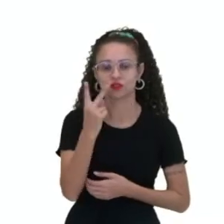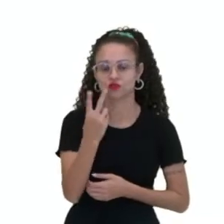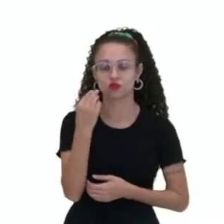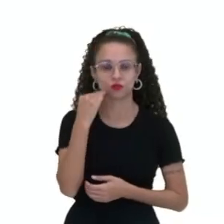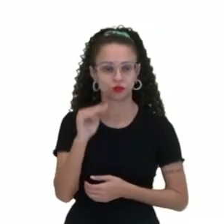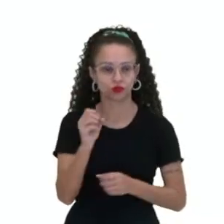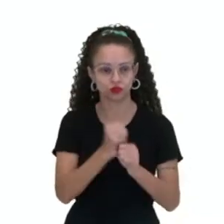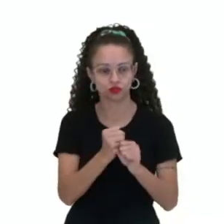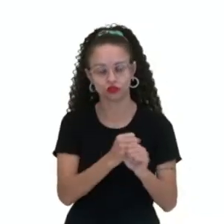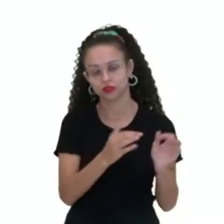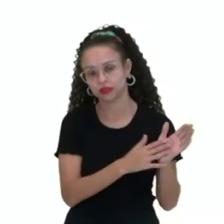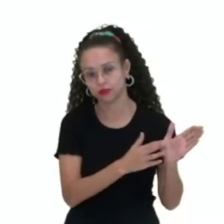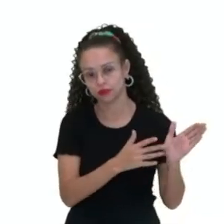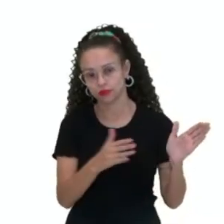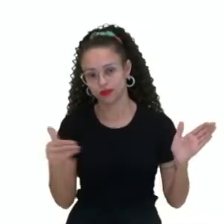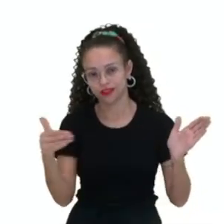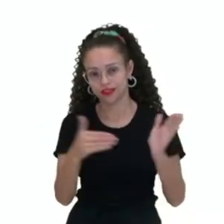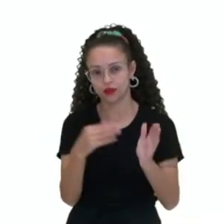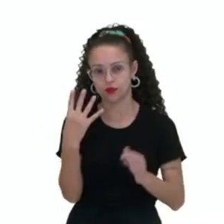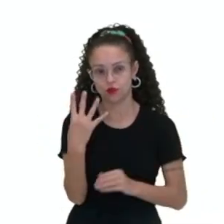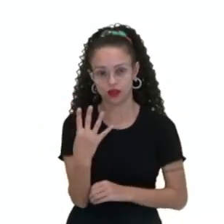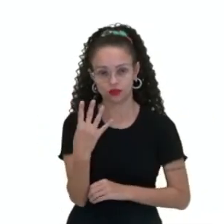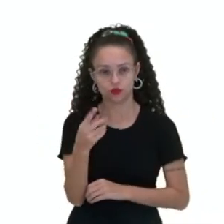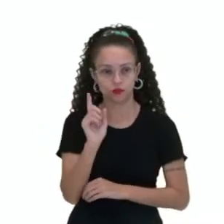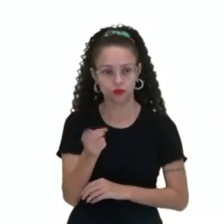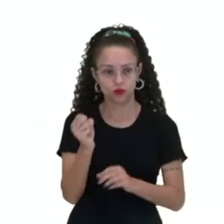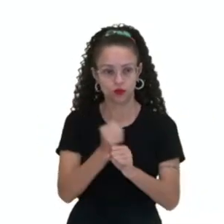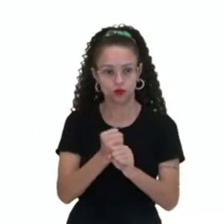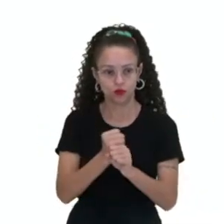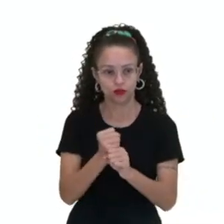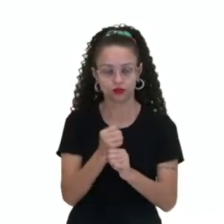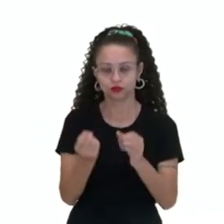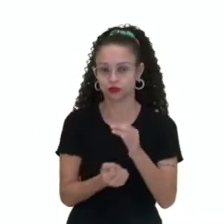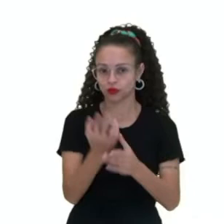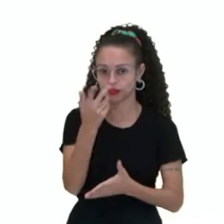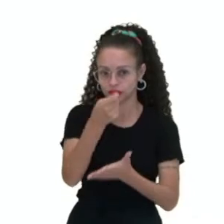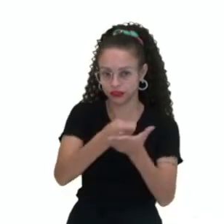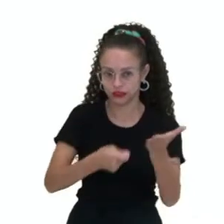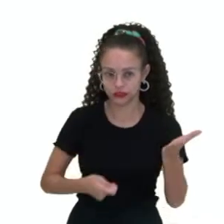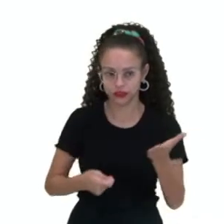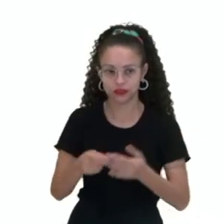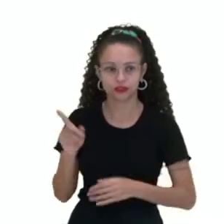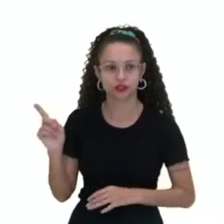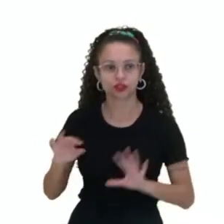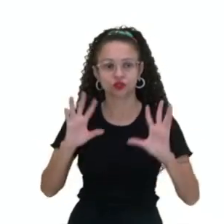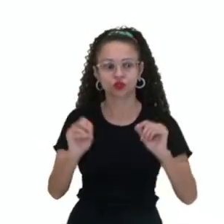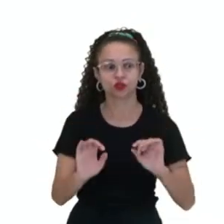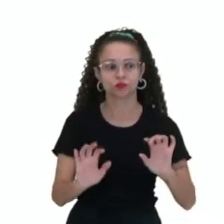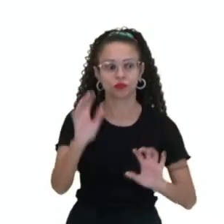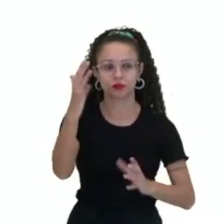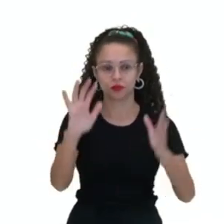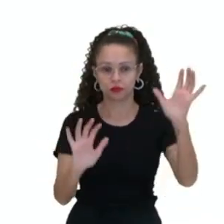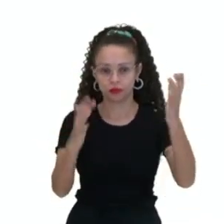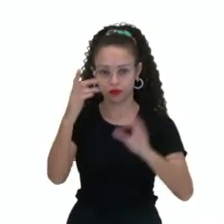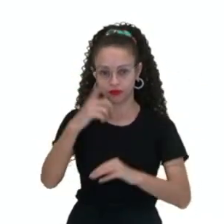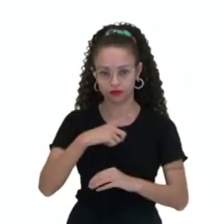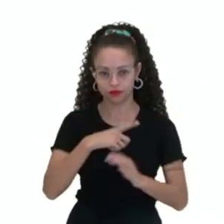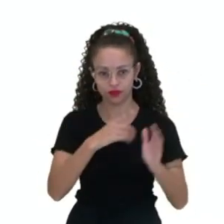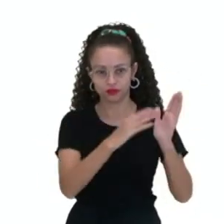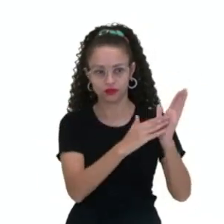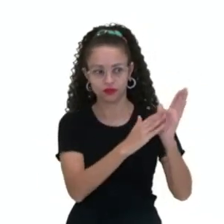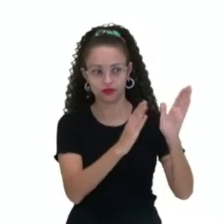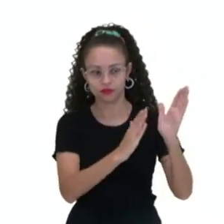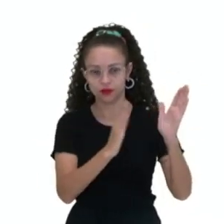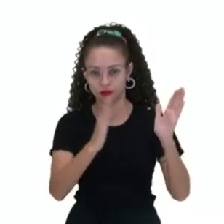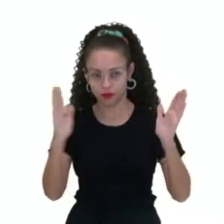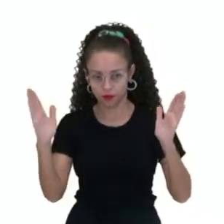anos até cerca de 4.000, 3.500, com a invenção da escrita. Todos esses acontecimentos têm uma marca. A